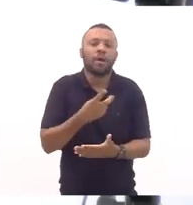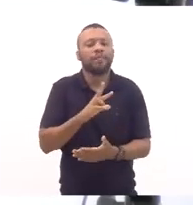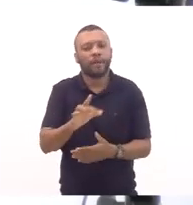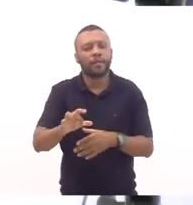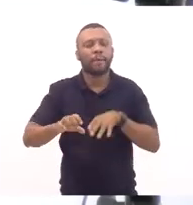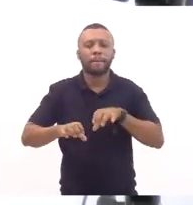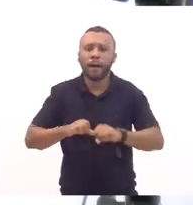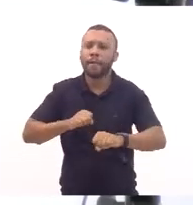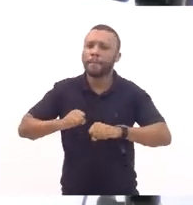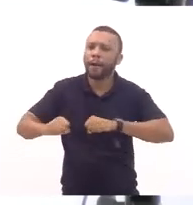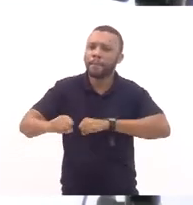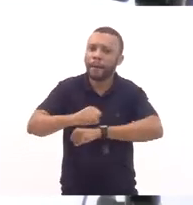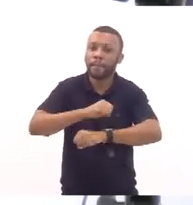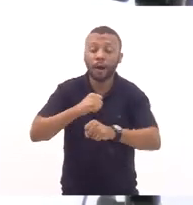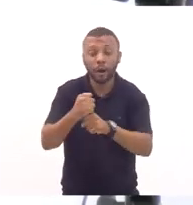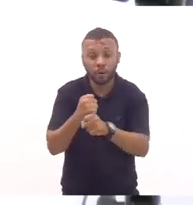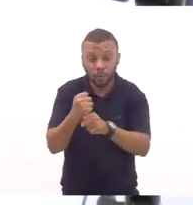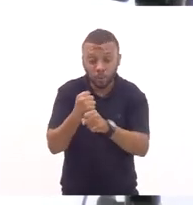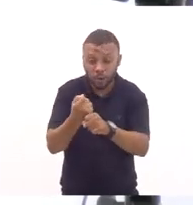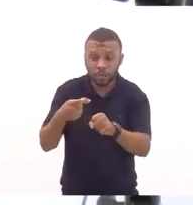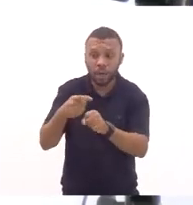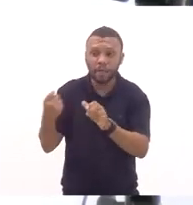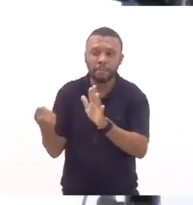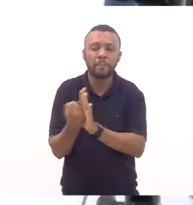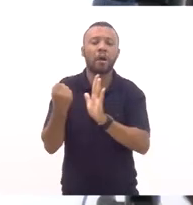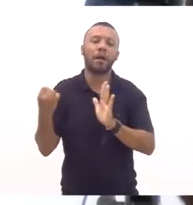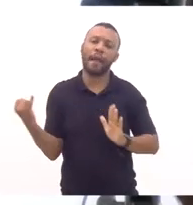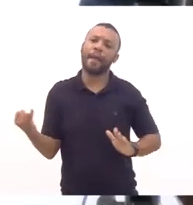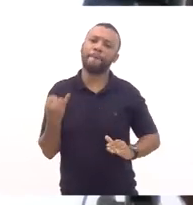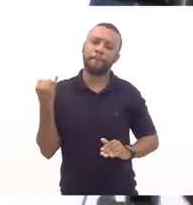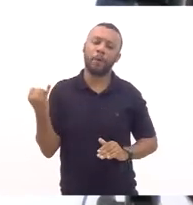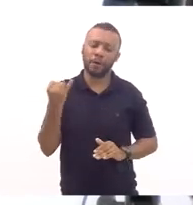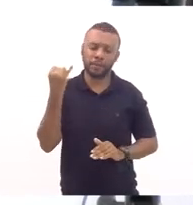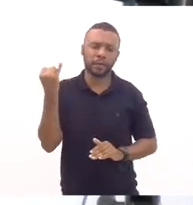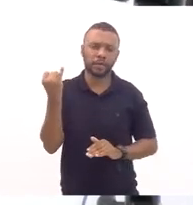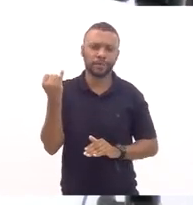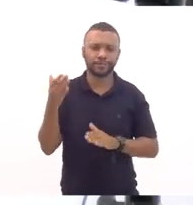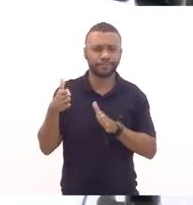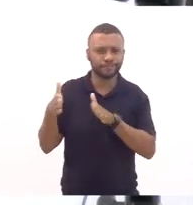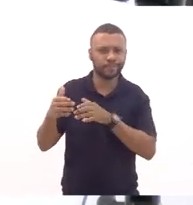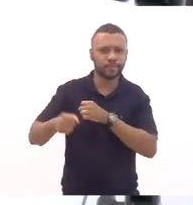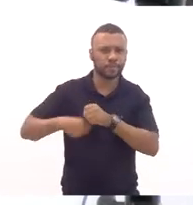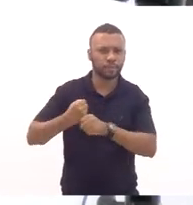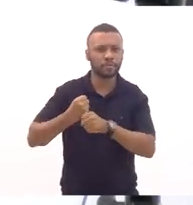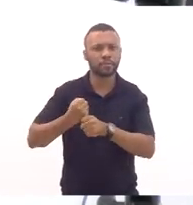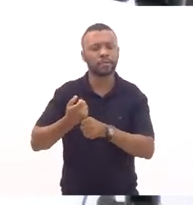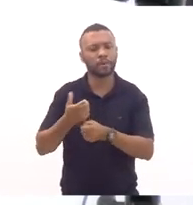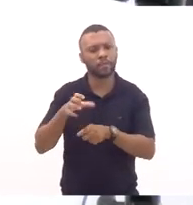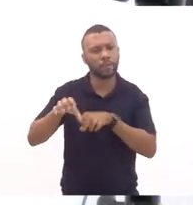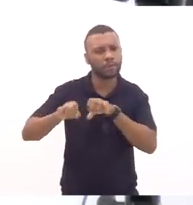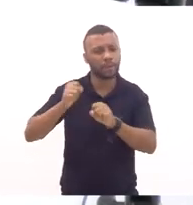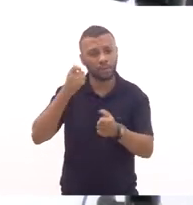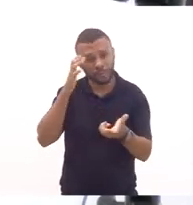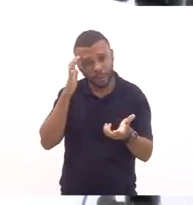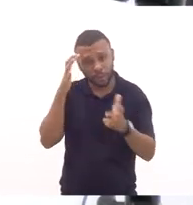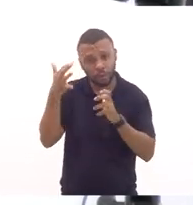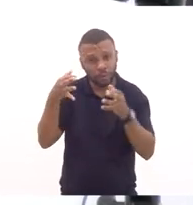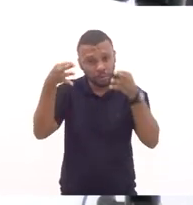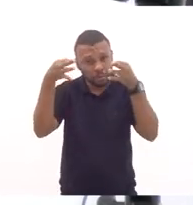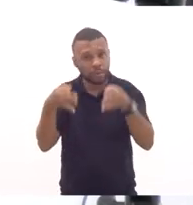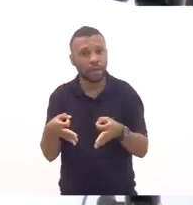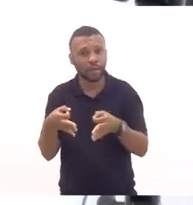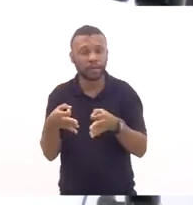desse ano, né, que é um ano importantíssimo, ao longo desse ano, uma solução definitiva para essas